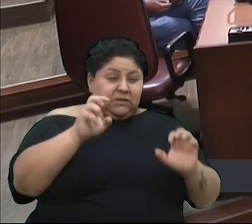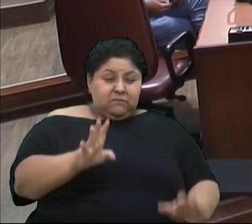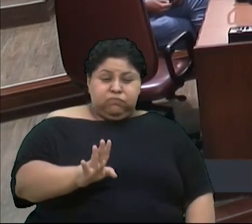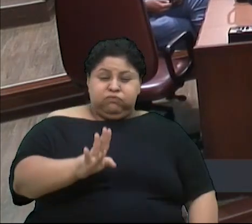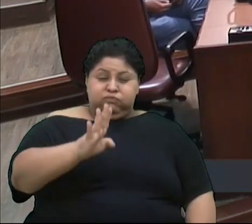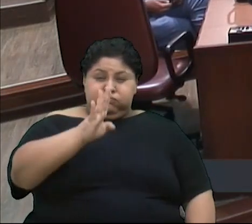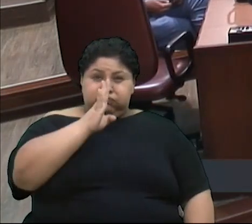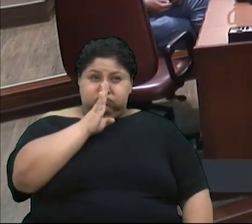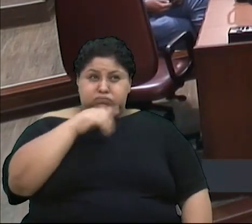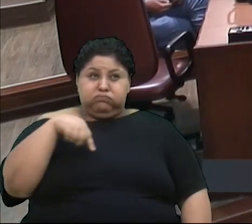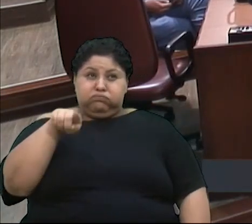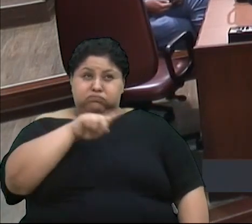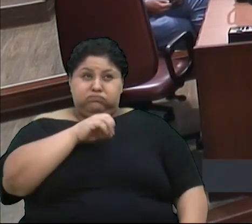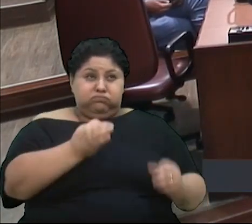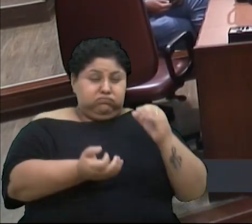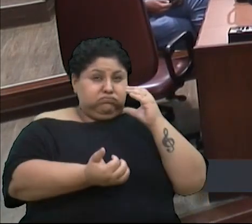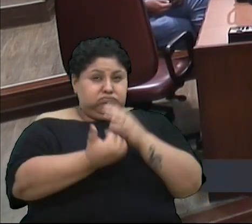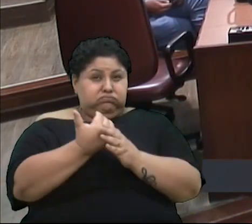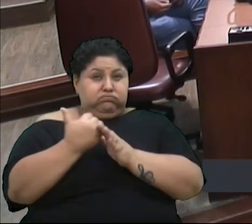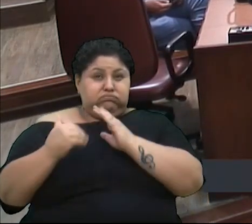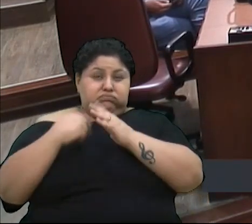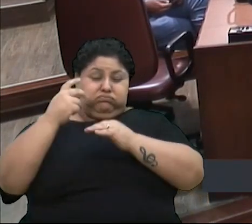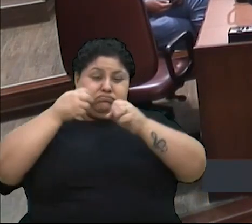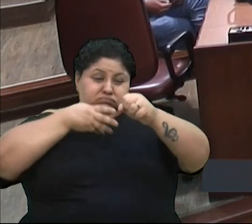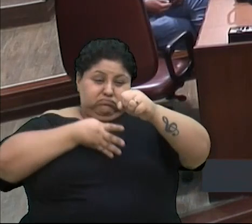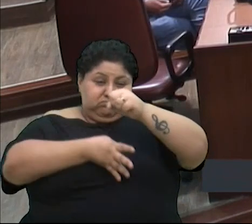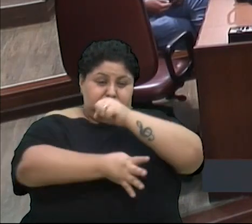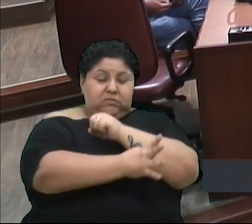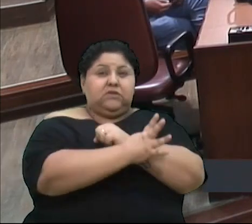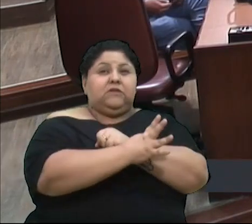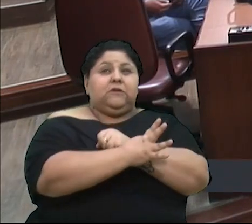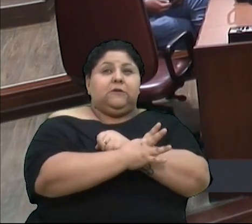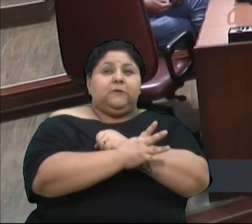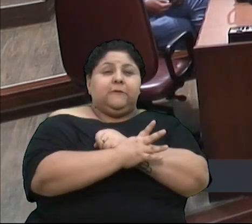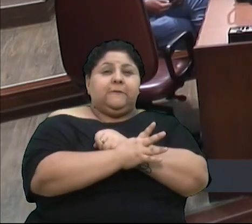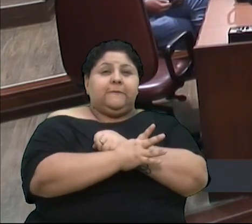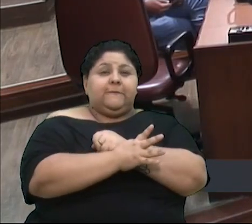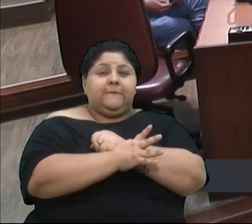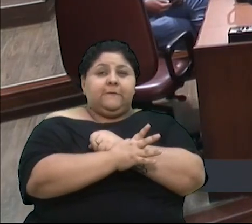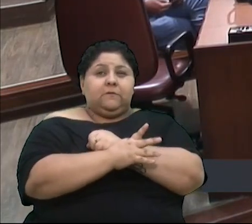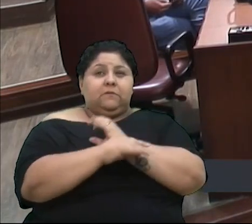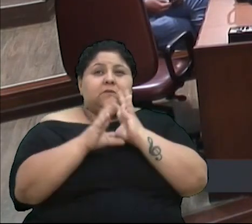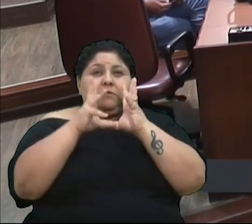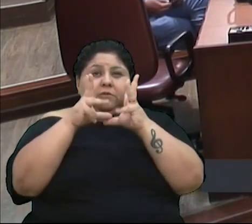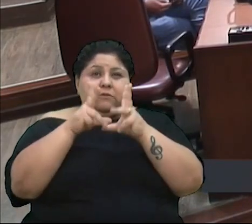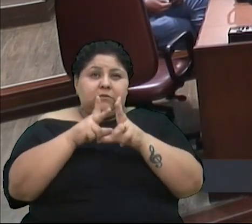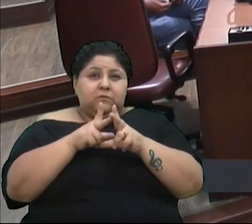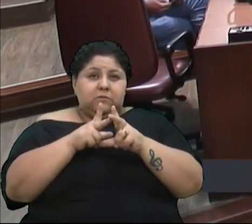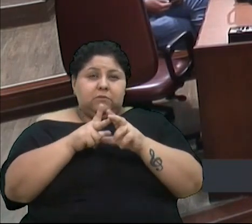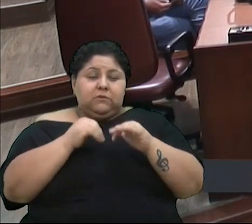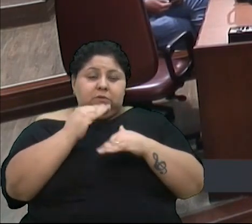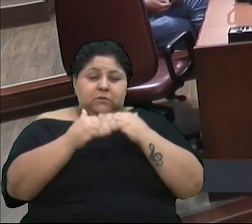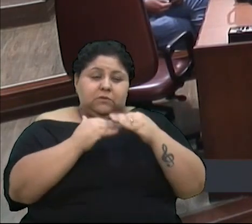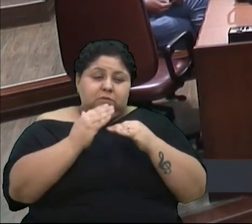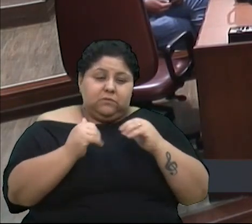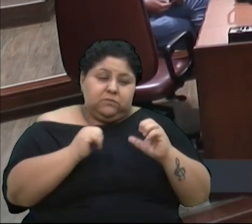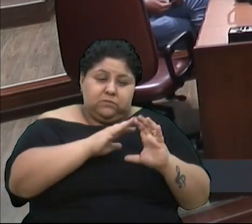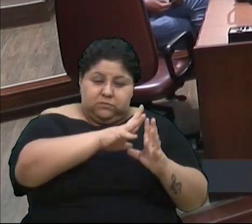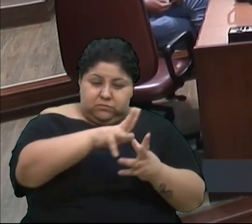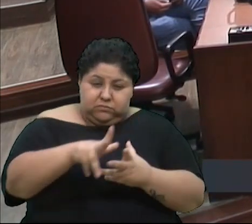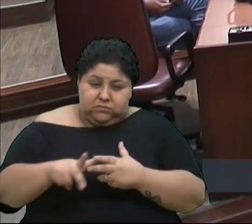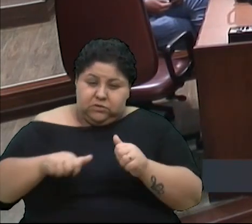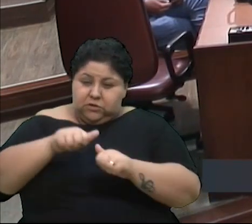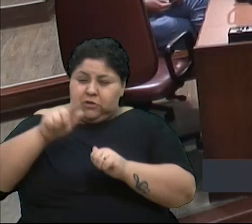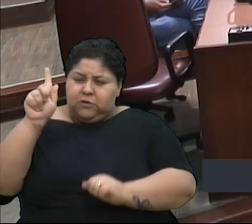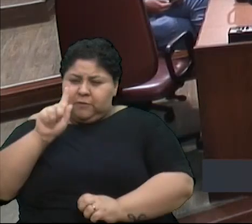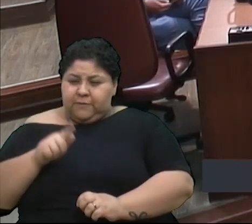que isso vai gerar toda uma migração e todo um processo ao longo do globo, né? Vai mudar a nossa geografia e a